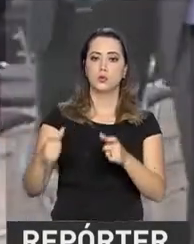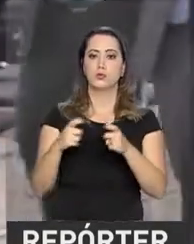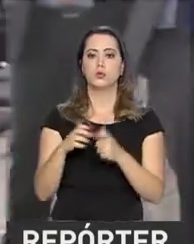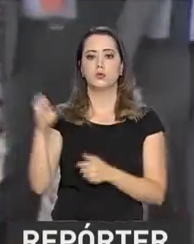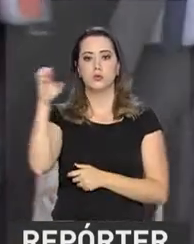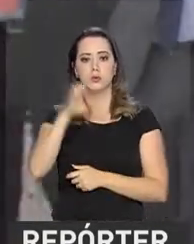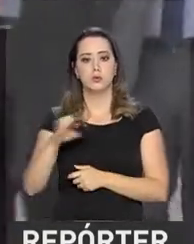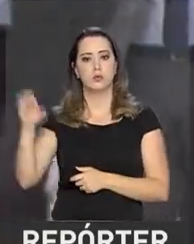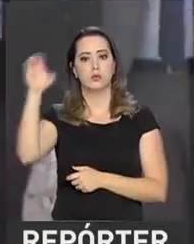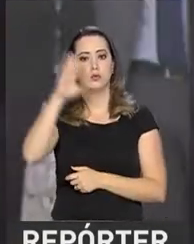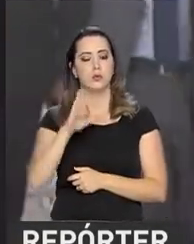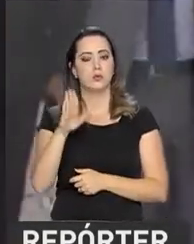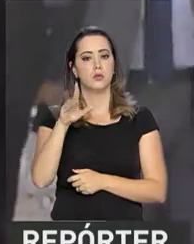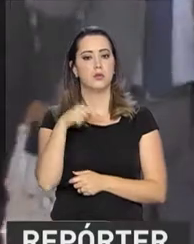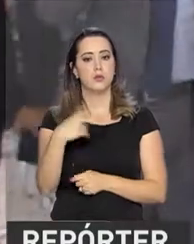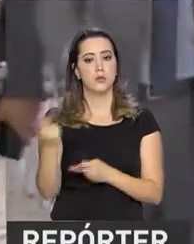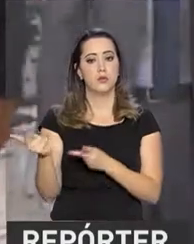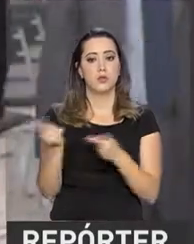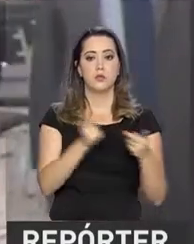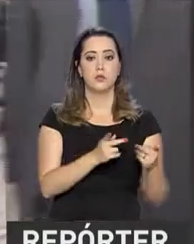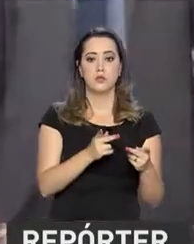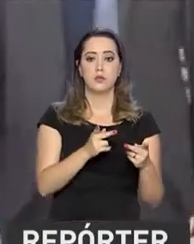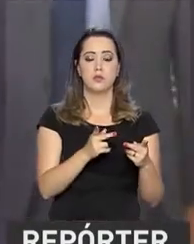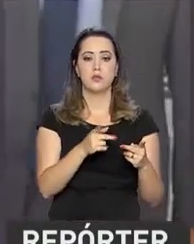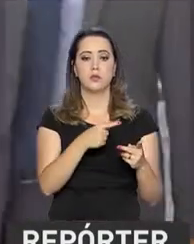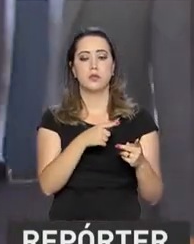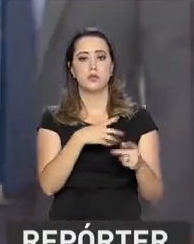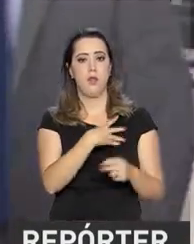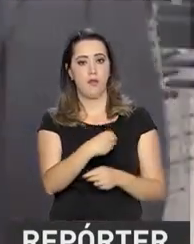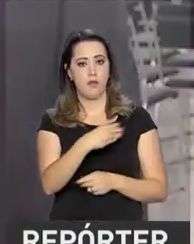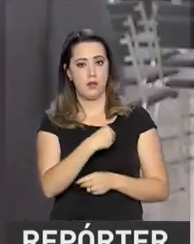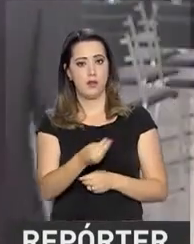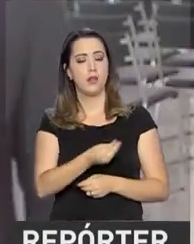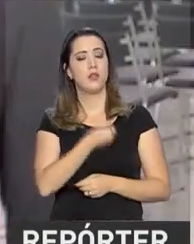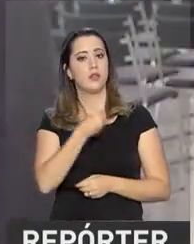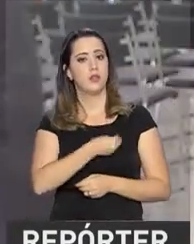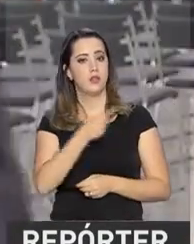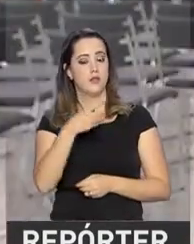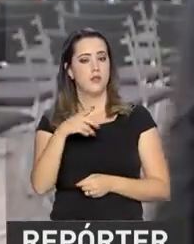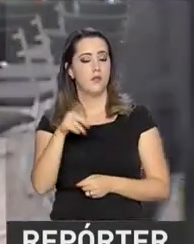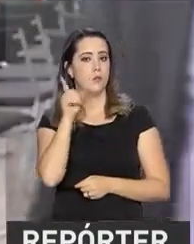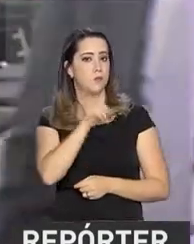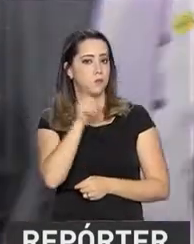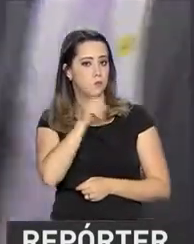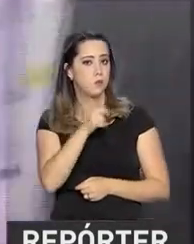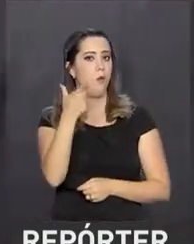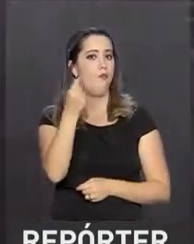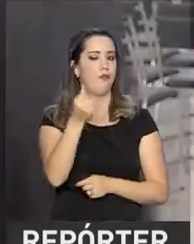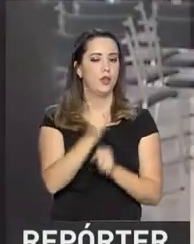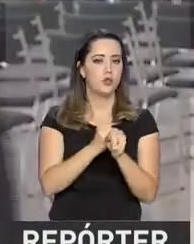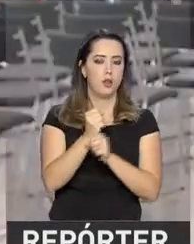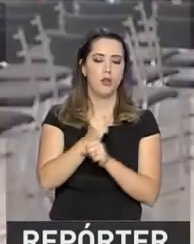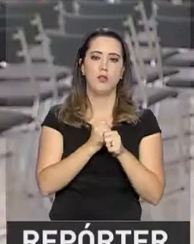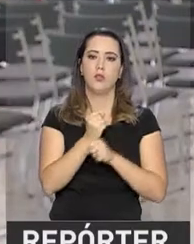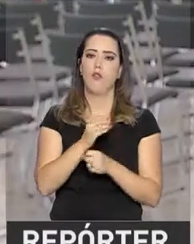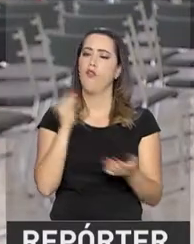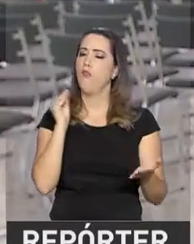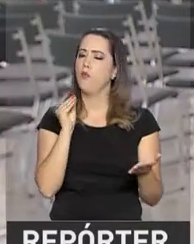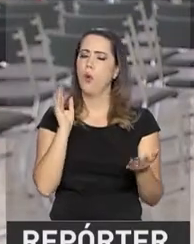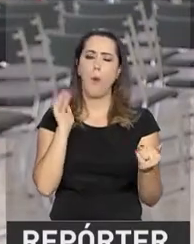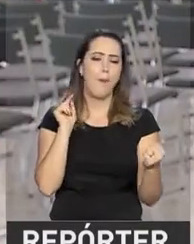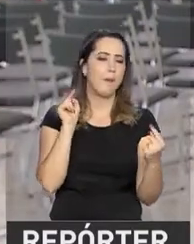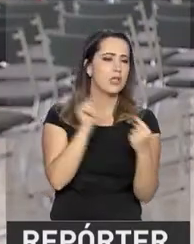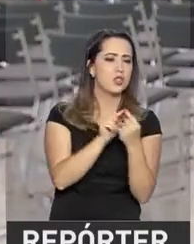europa e visitar a filha que mora nos estados unidos há 20 anos enfim no não faltou